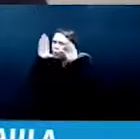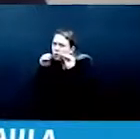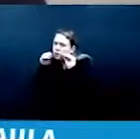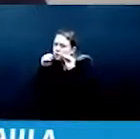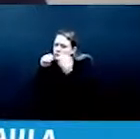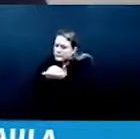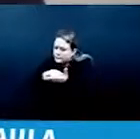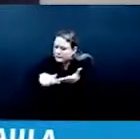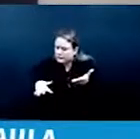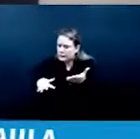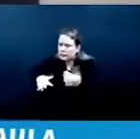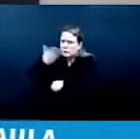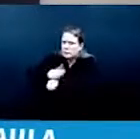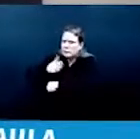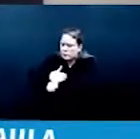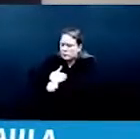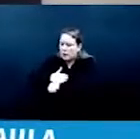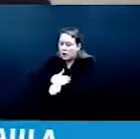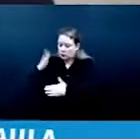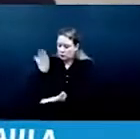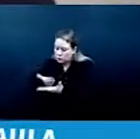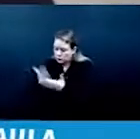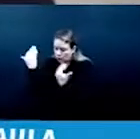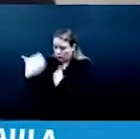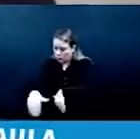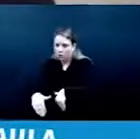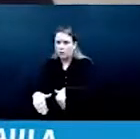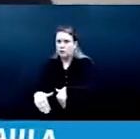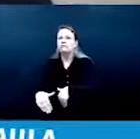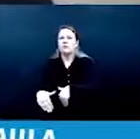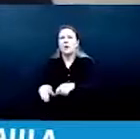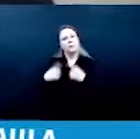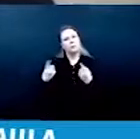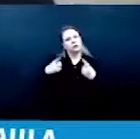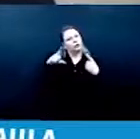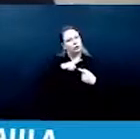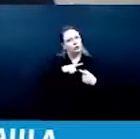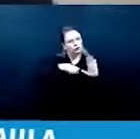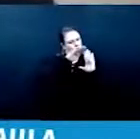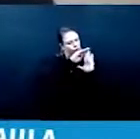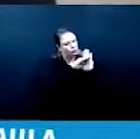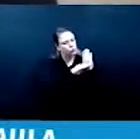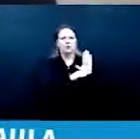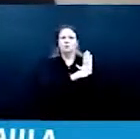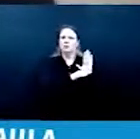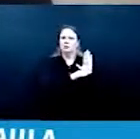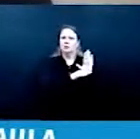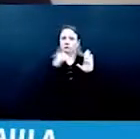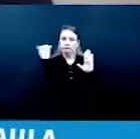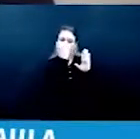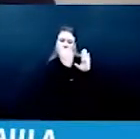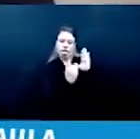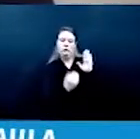ou estudava, né, para a prova do dia seguinte, mas sempre existia uma programação, nunca tive problema com